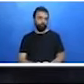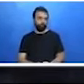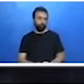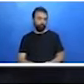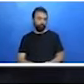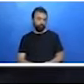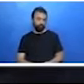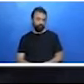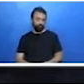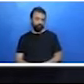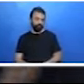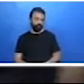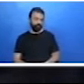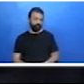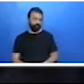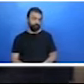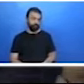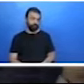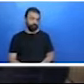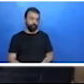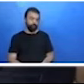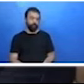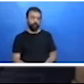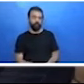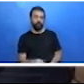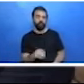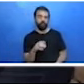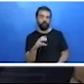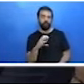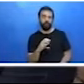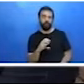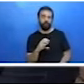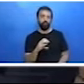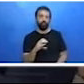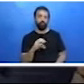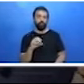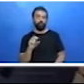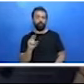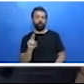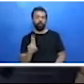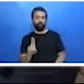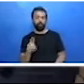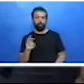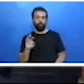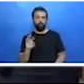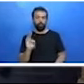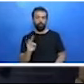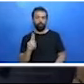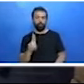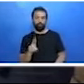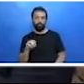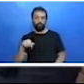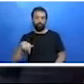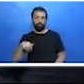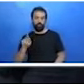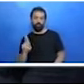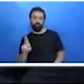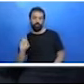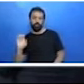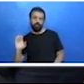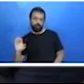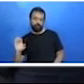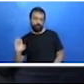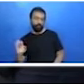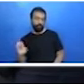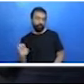ó, tá certo? Tu, ticutuque, cutuque, olha lá. Sim,